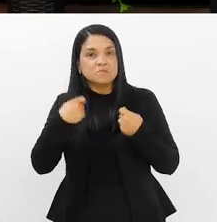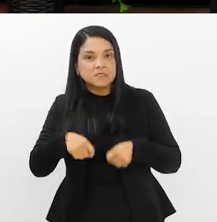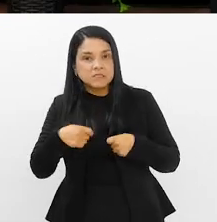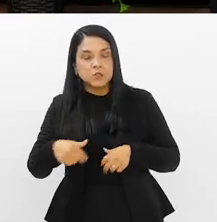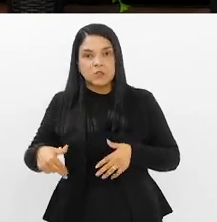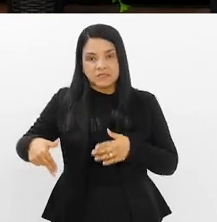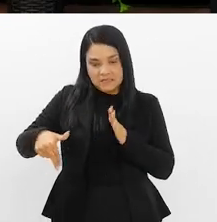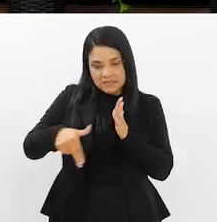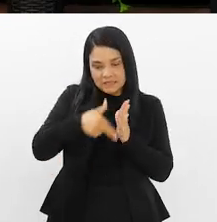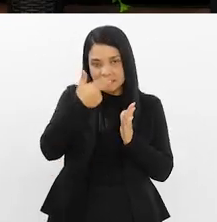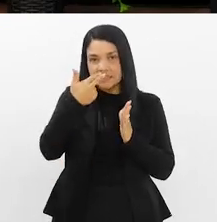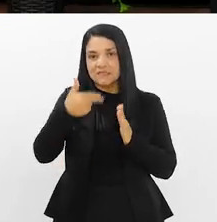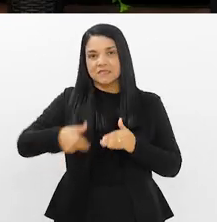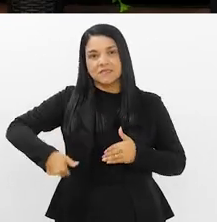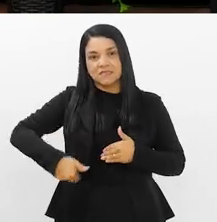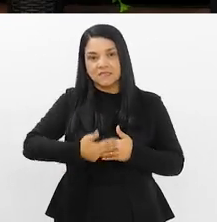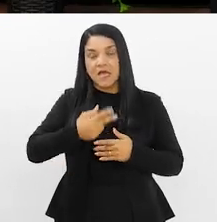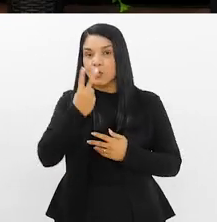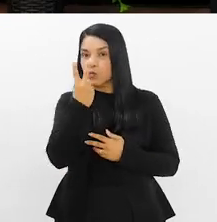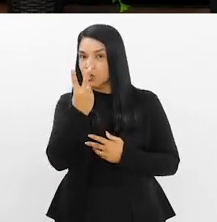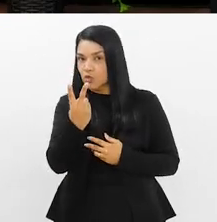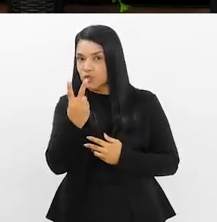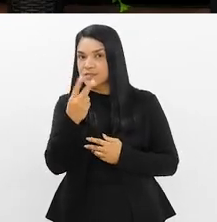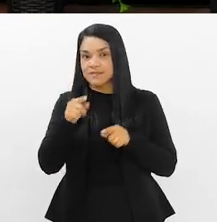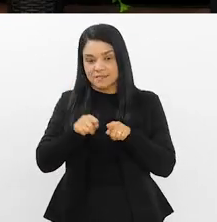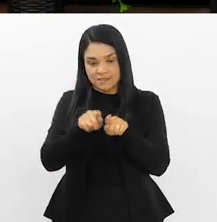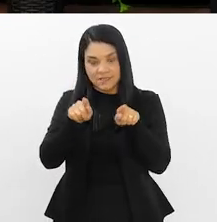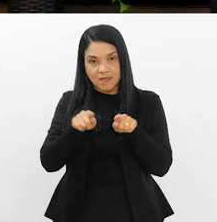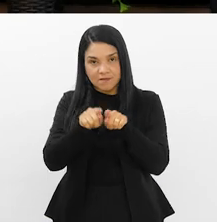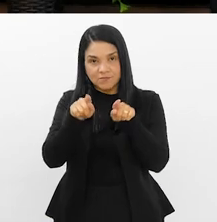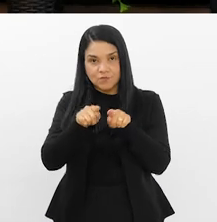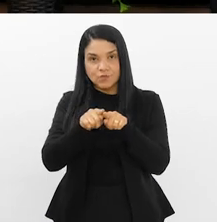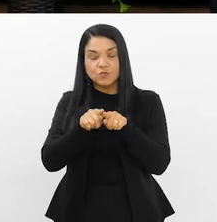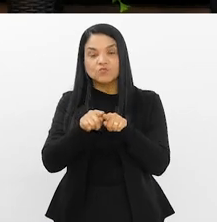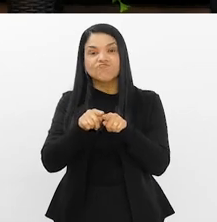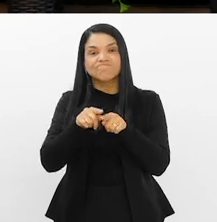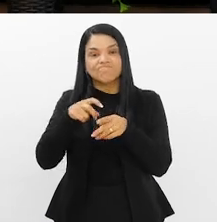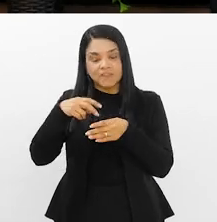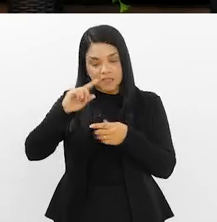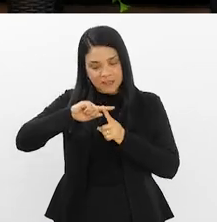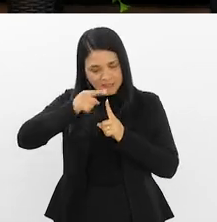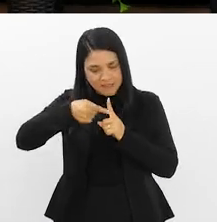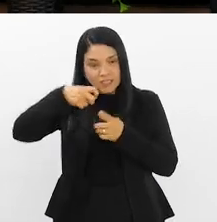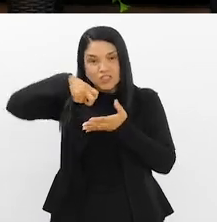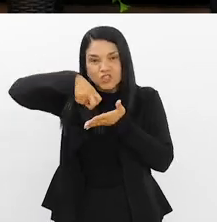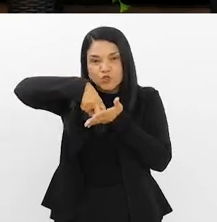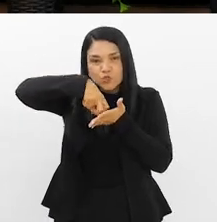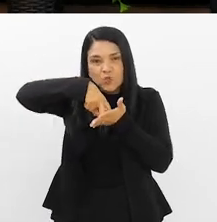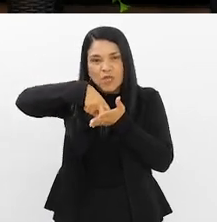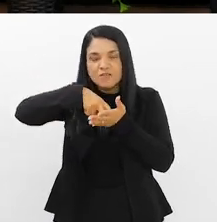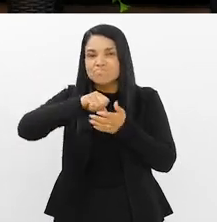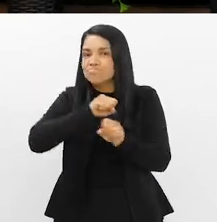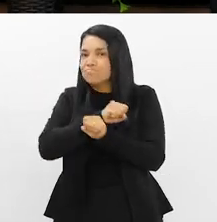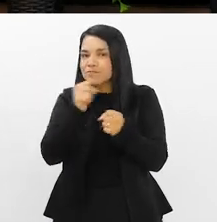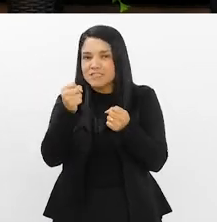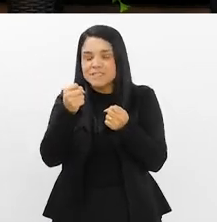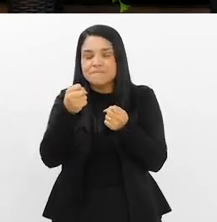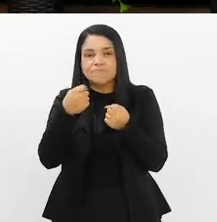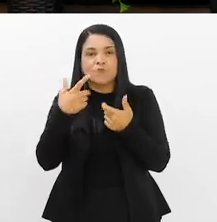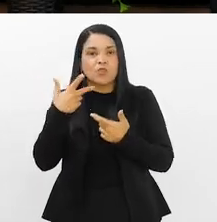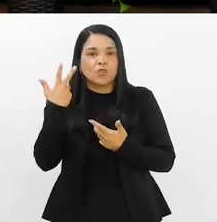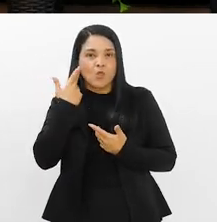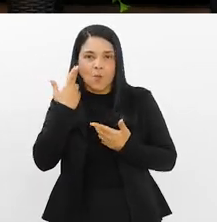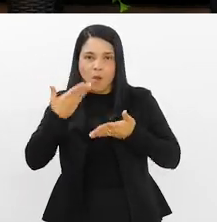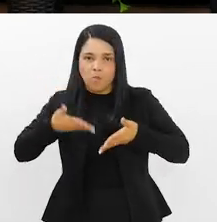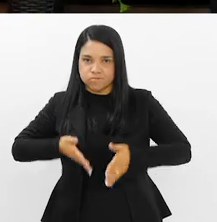parto, precisou ser uma cesárea, eram 2, né, estavam os 2 de joelhos, então eles não sairiam, não tinha